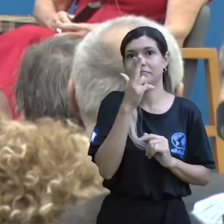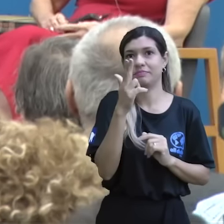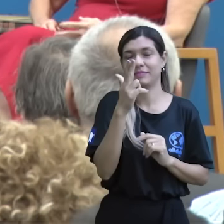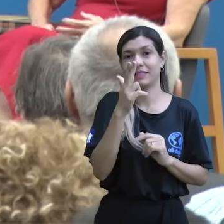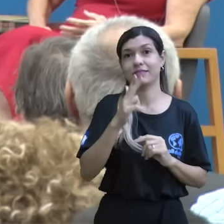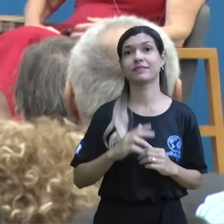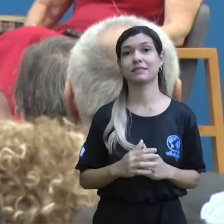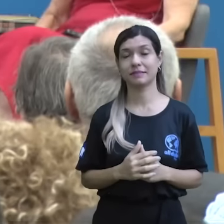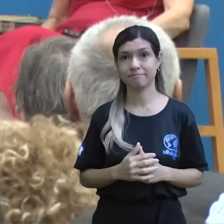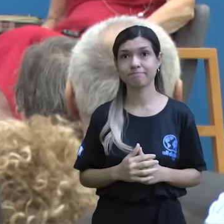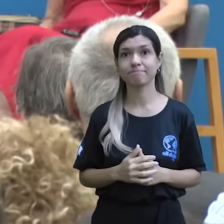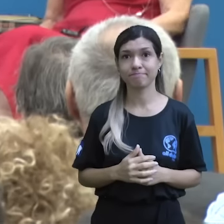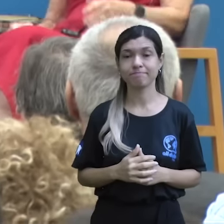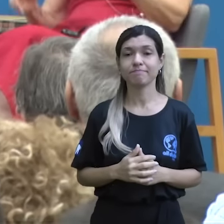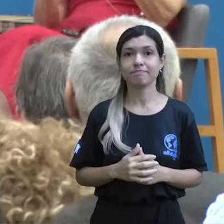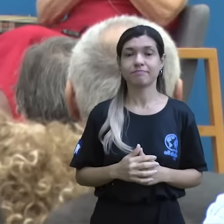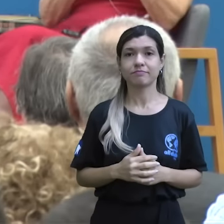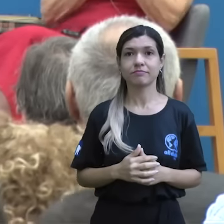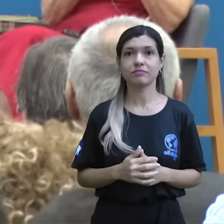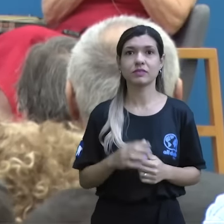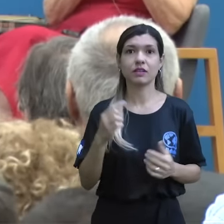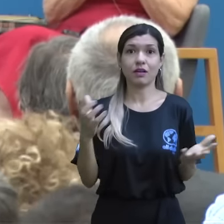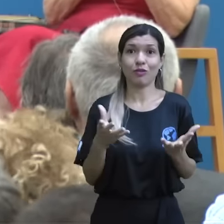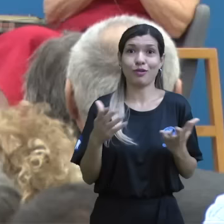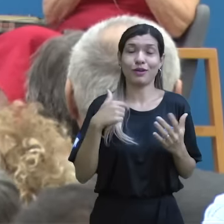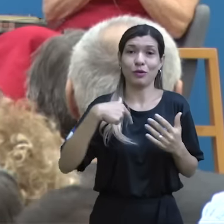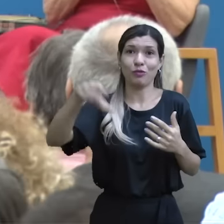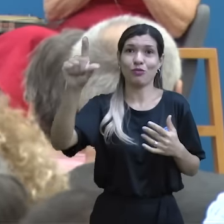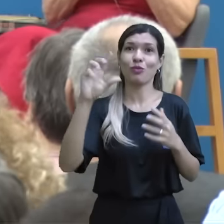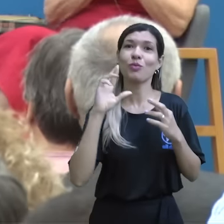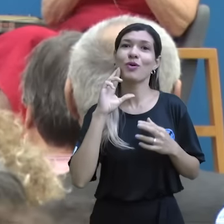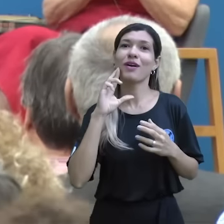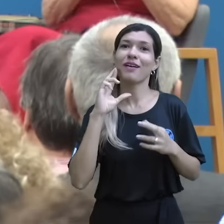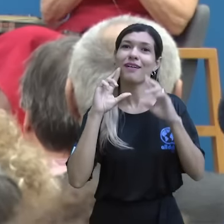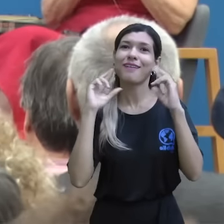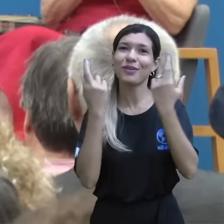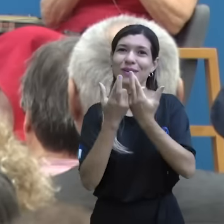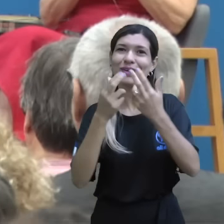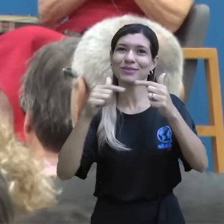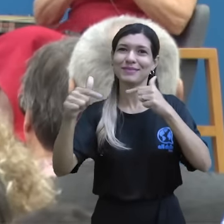que vocês me ensinaram hoje. Viva. Gratidão.